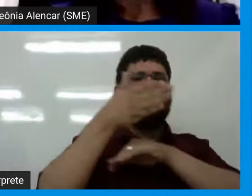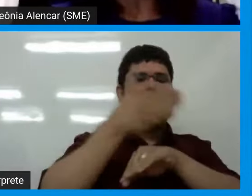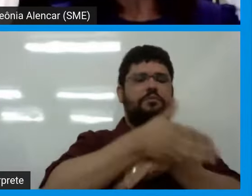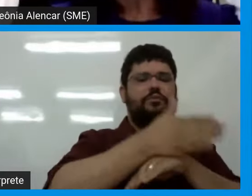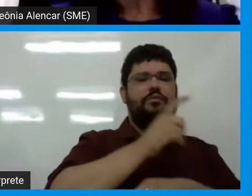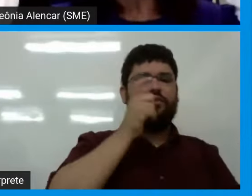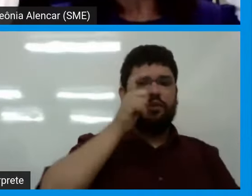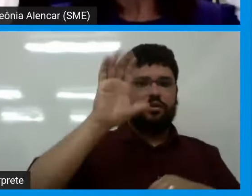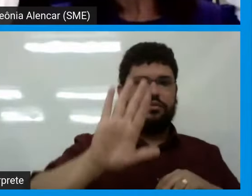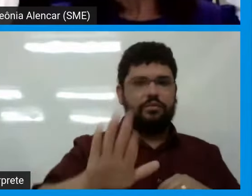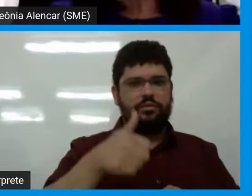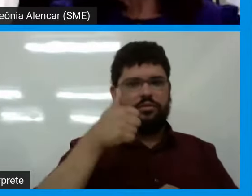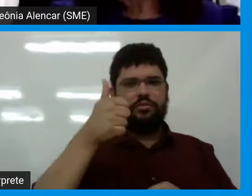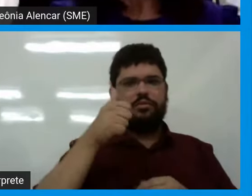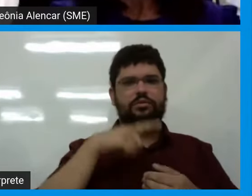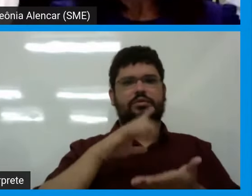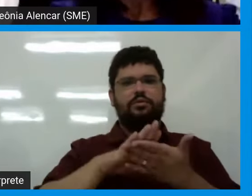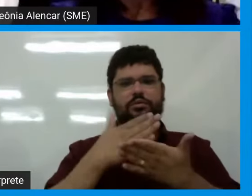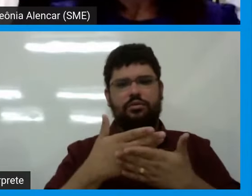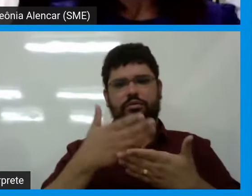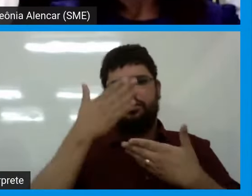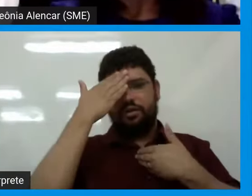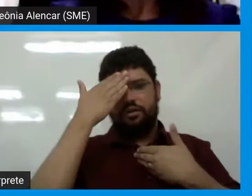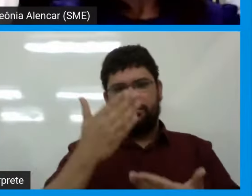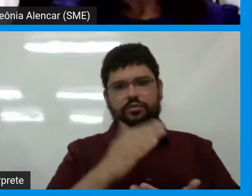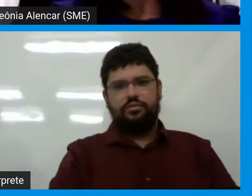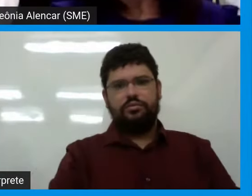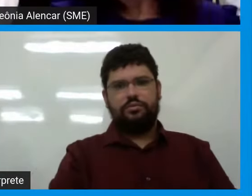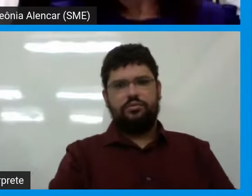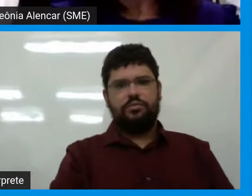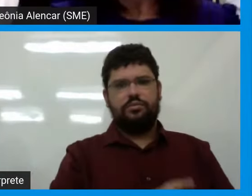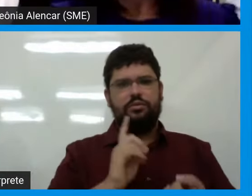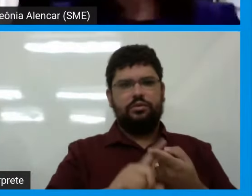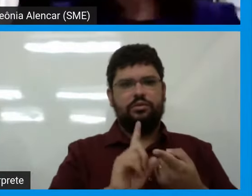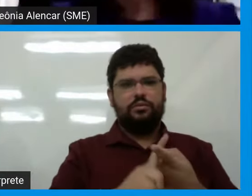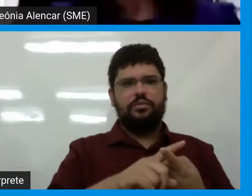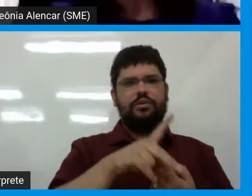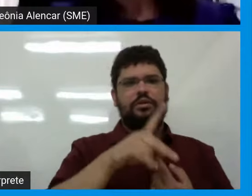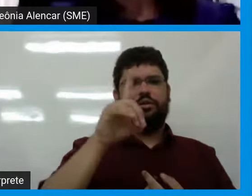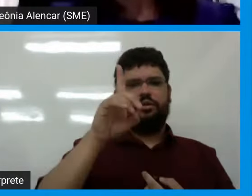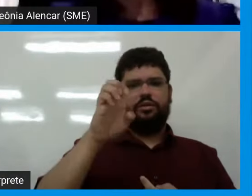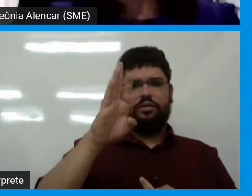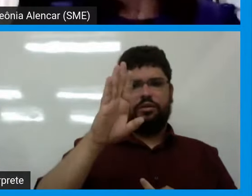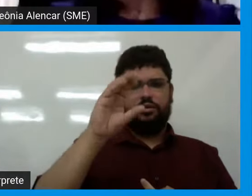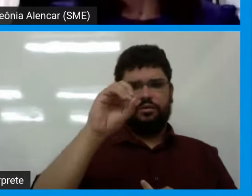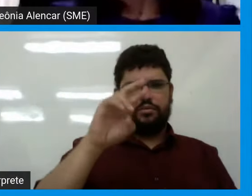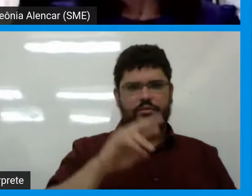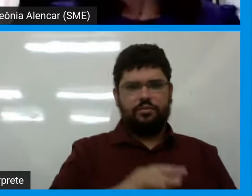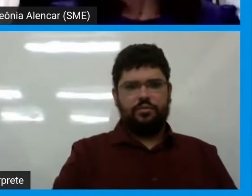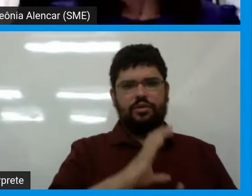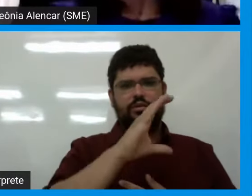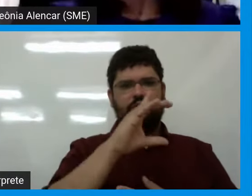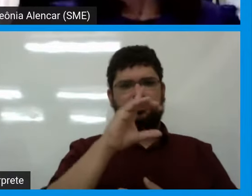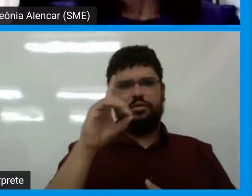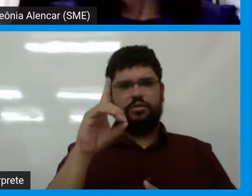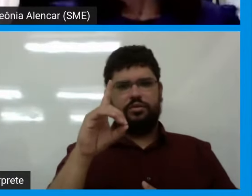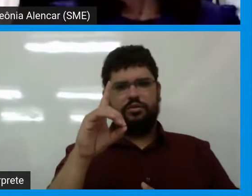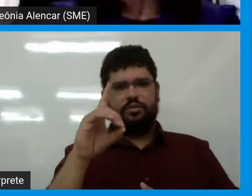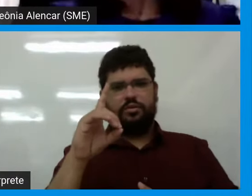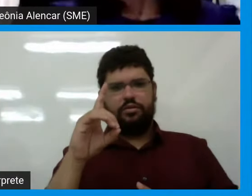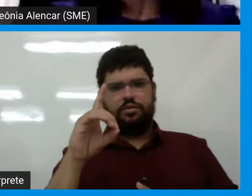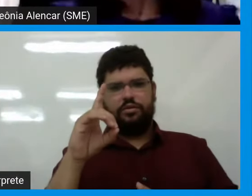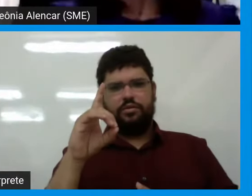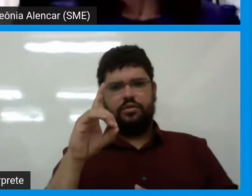Ao intérprete de Libra, a nossa mediadora, que é também coordenadora do